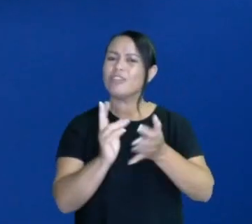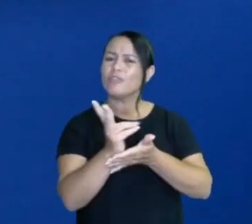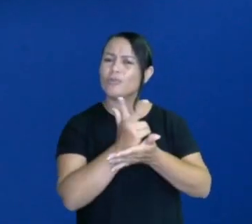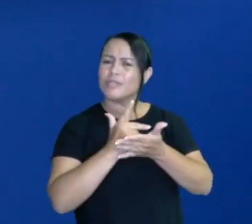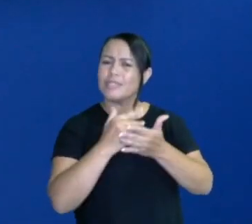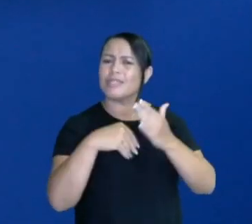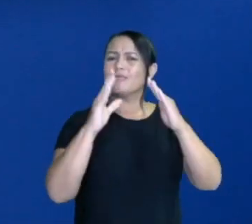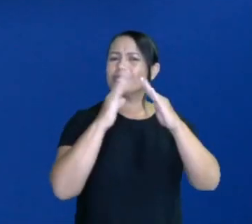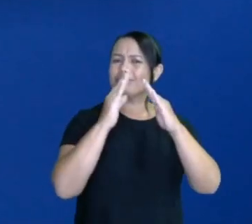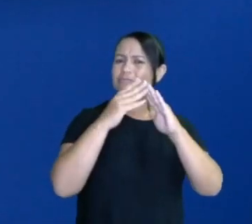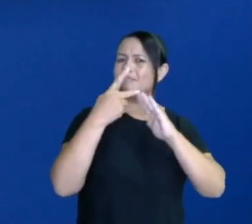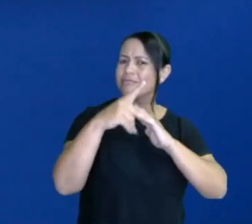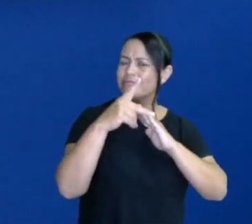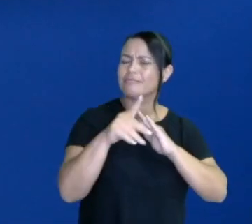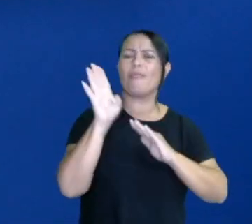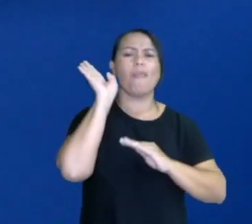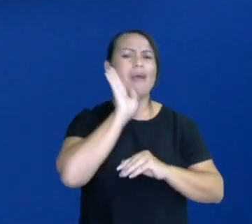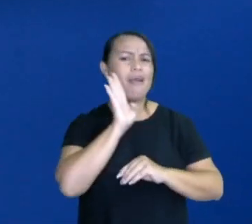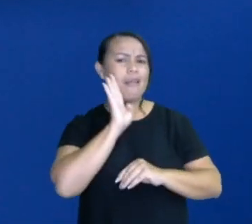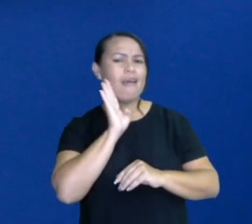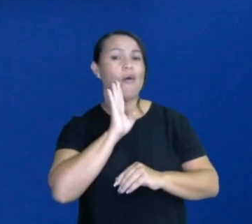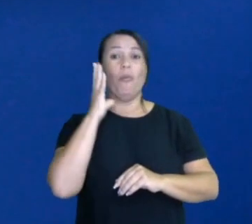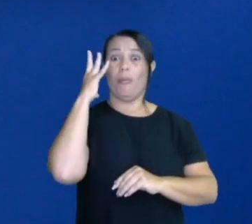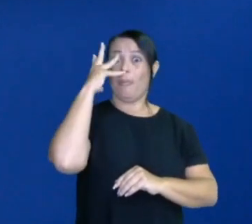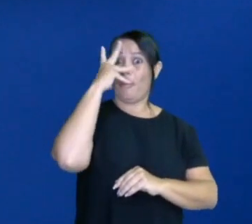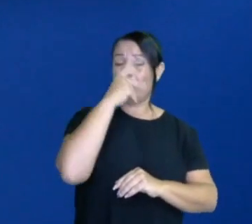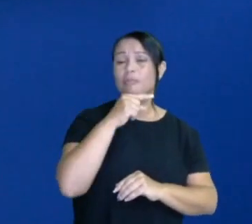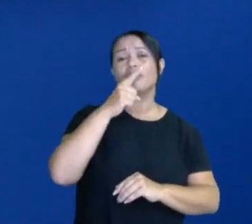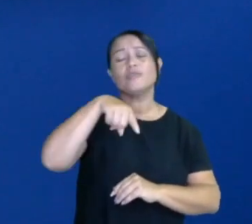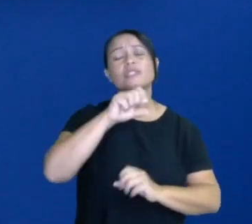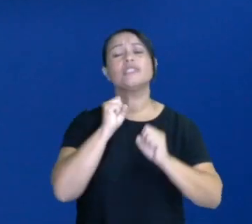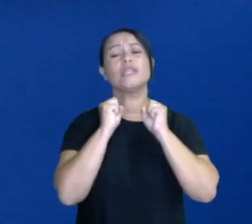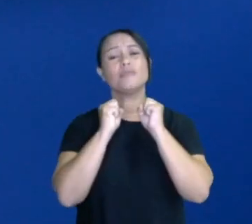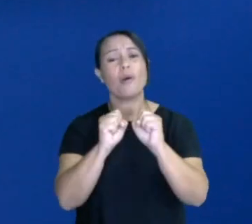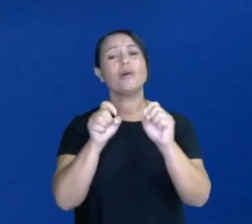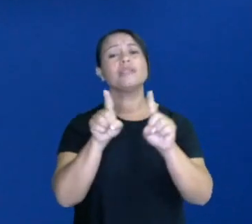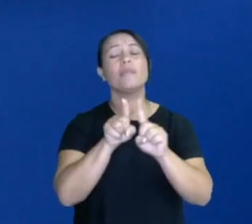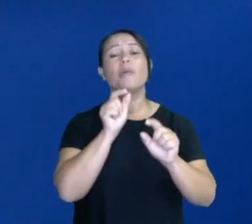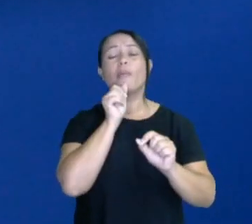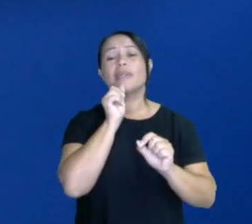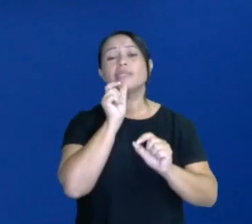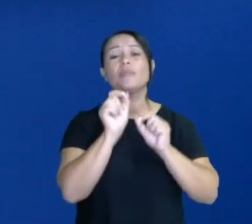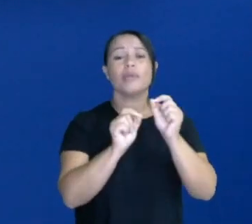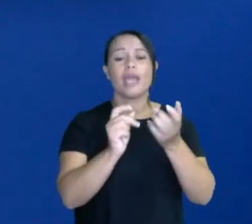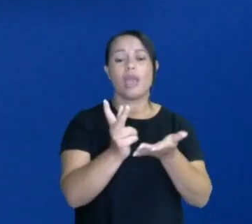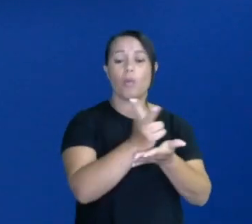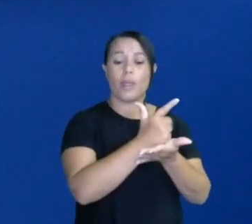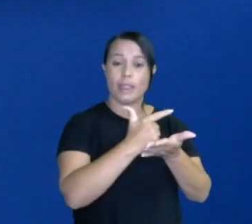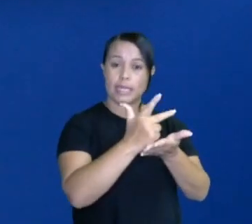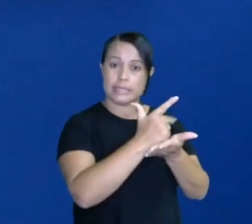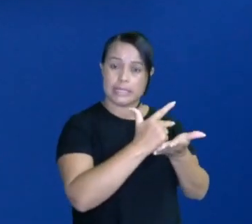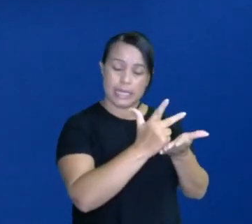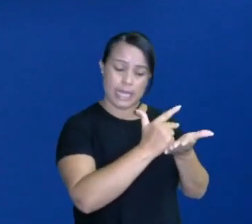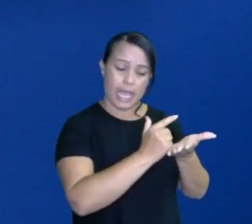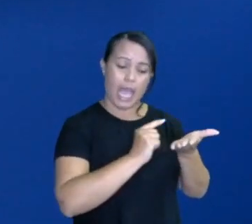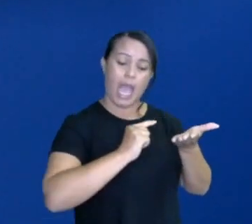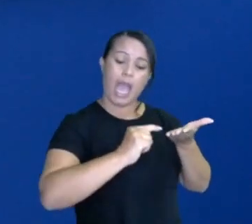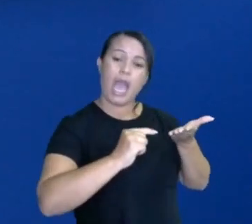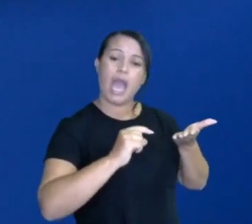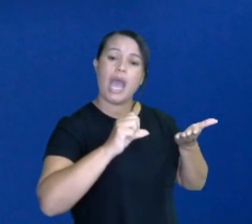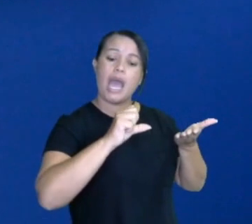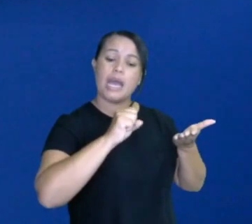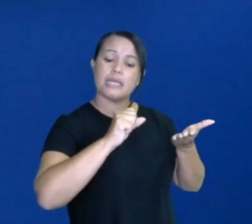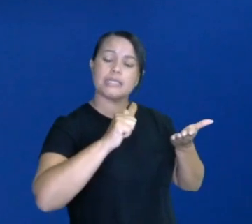vocês, tá certo? Bem legal, bem bonito. E vocês podem colocar do lado assim, ó, pode desenhar, colocar